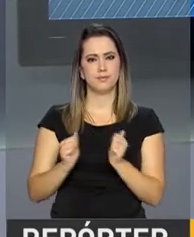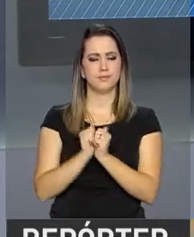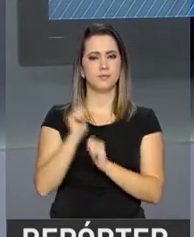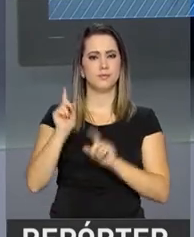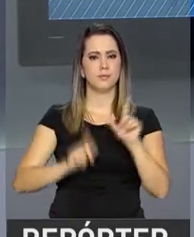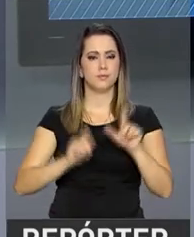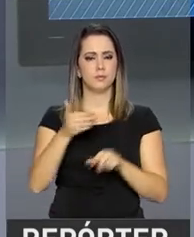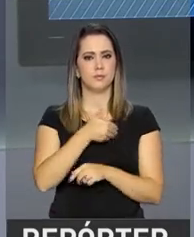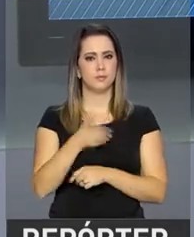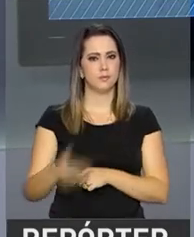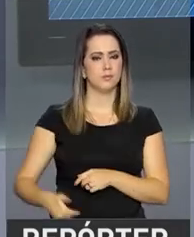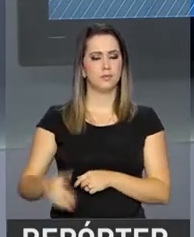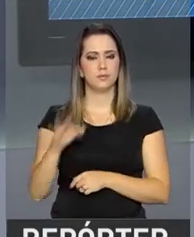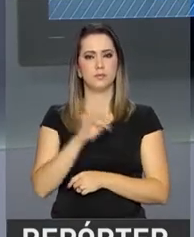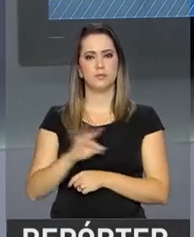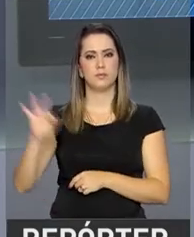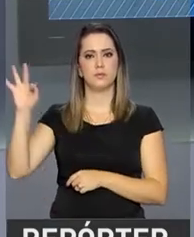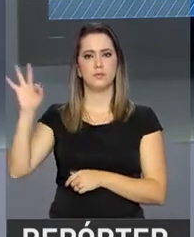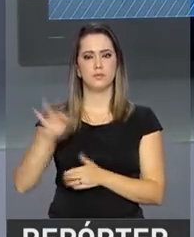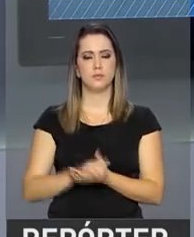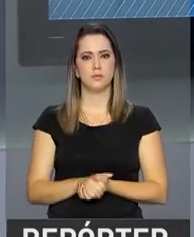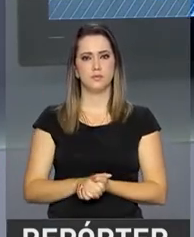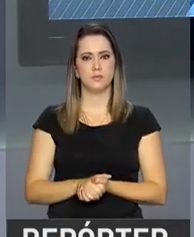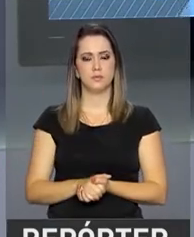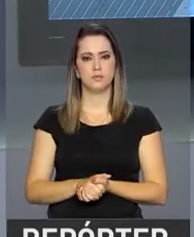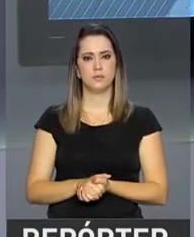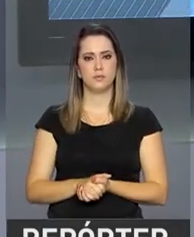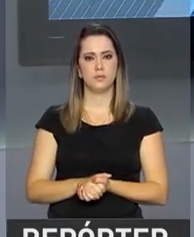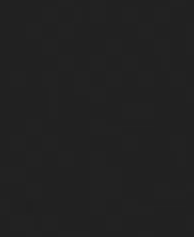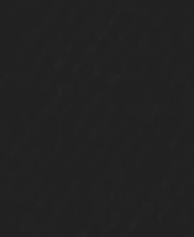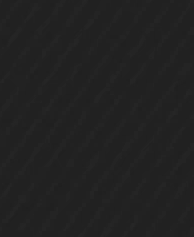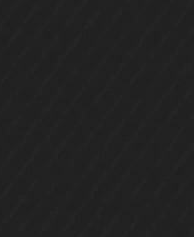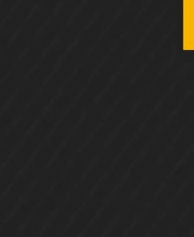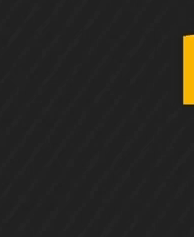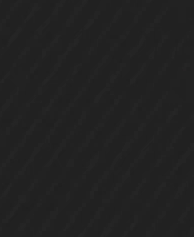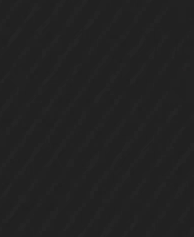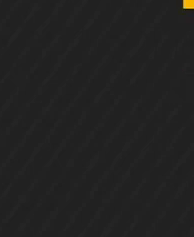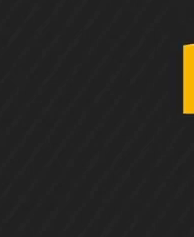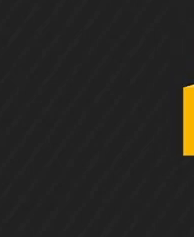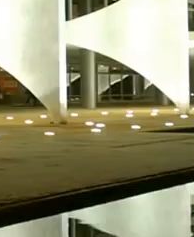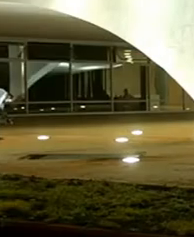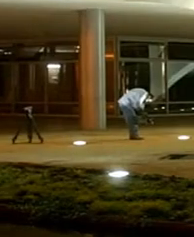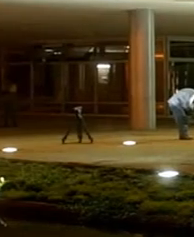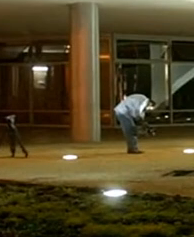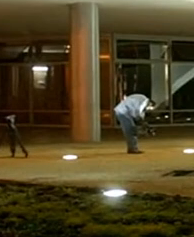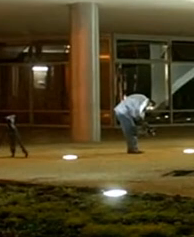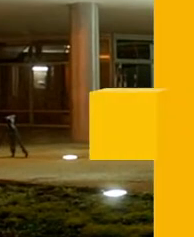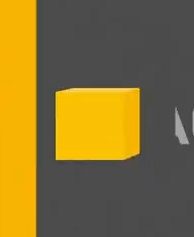Continue com a gente aqui na NBR, a TV do Governo Federal.